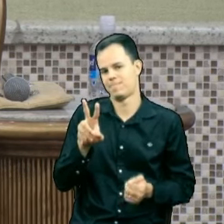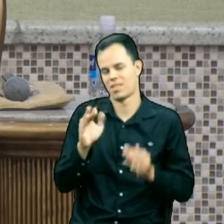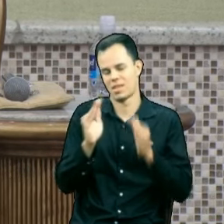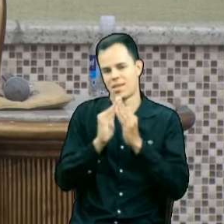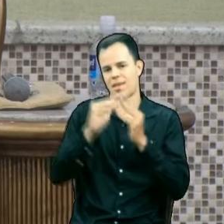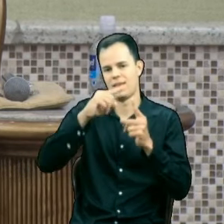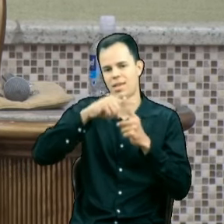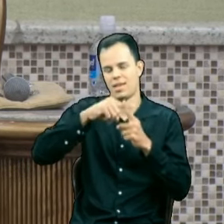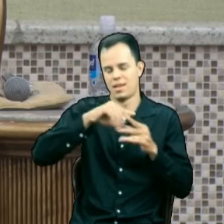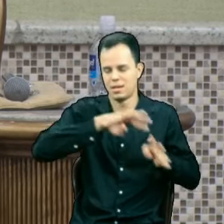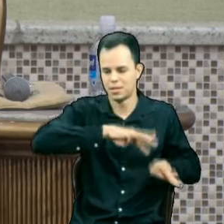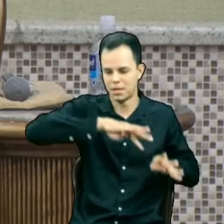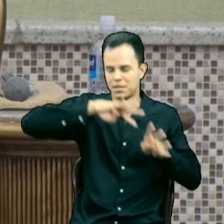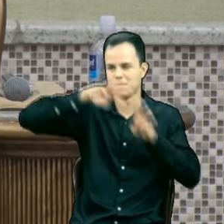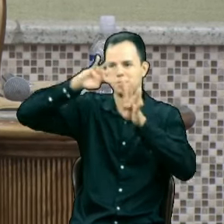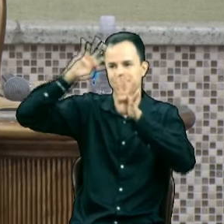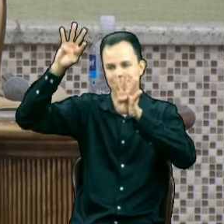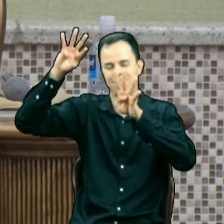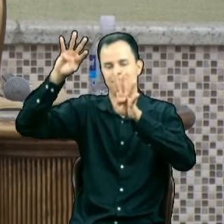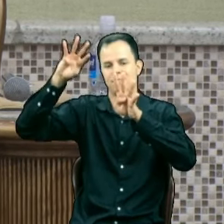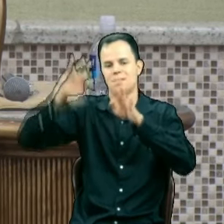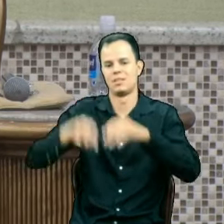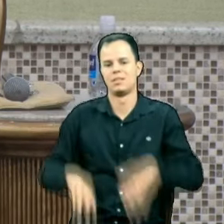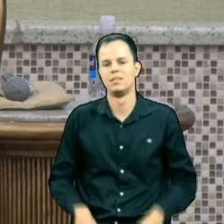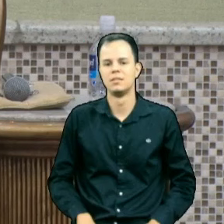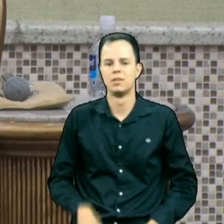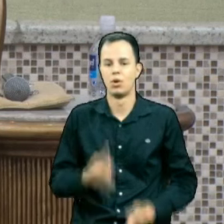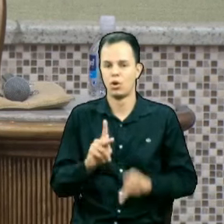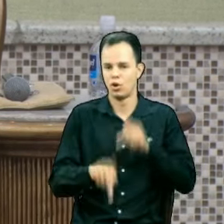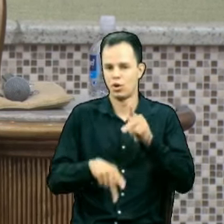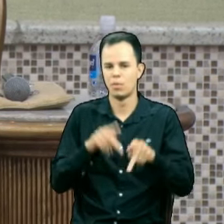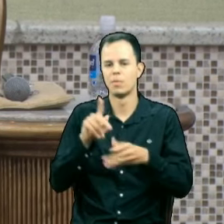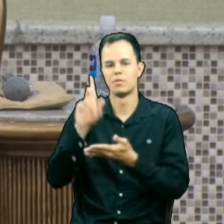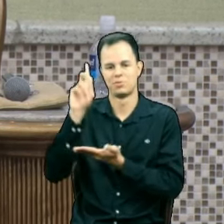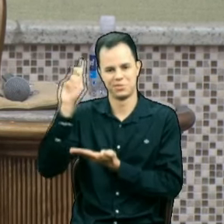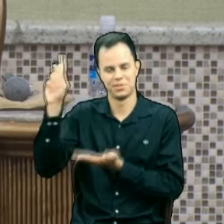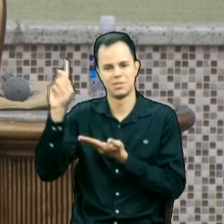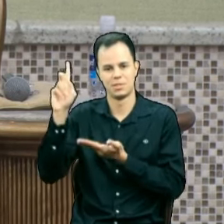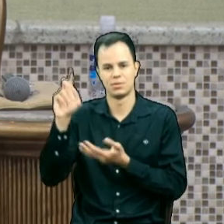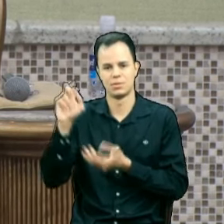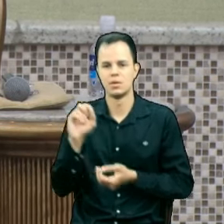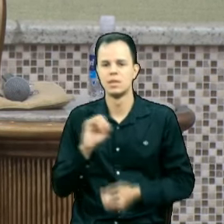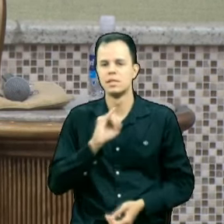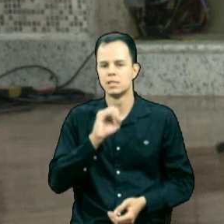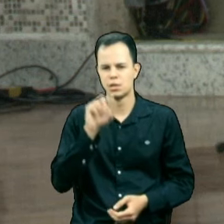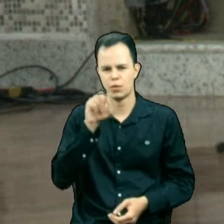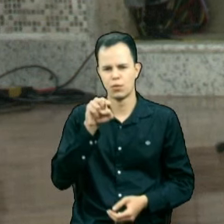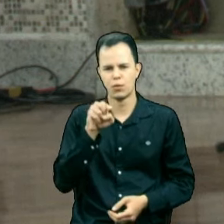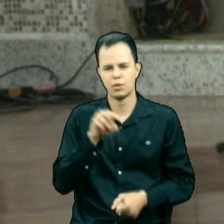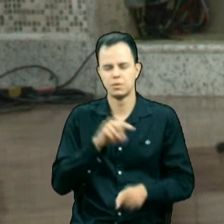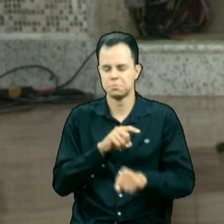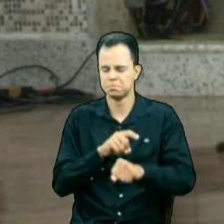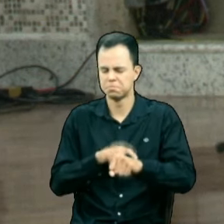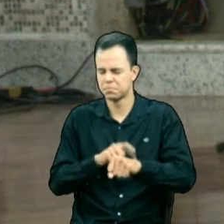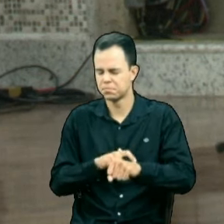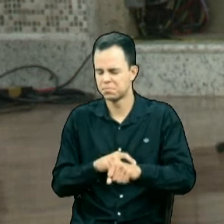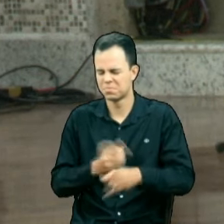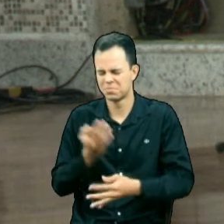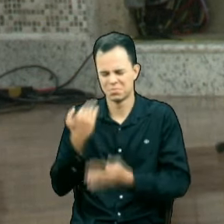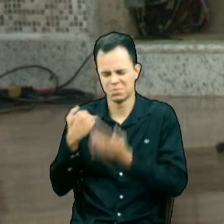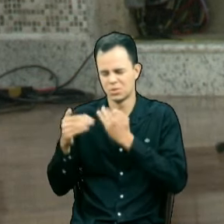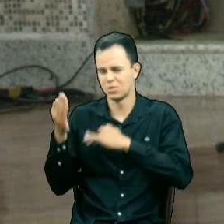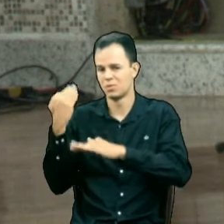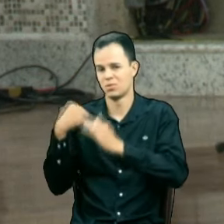arrebatam o povo de Deus mas olha se você há muito tempo não temos experiência nova com Deus uma